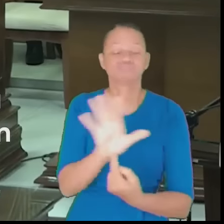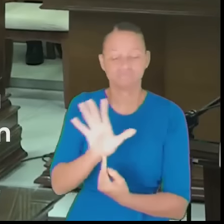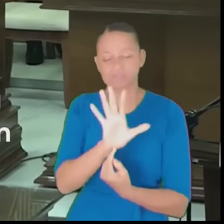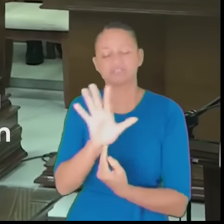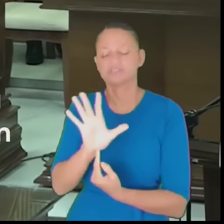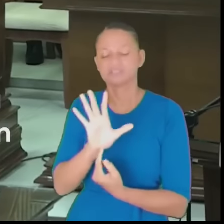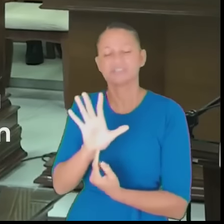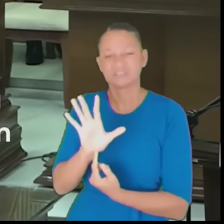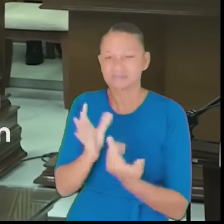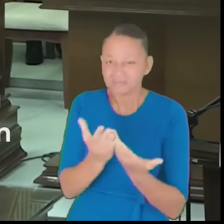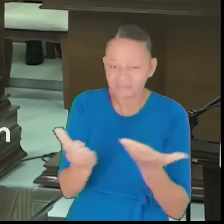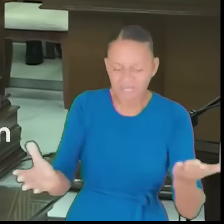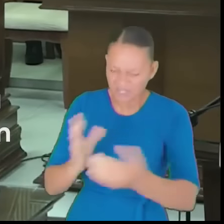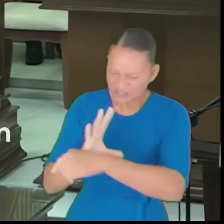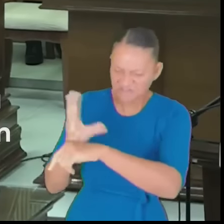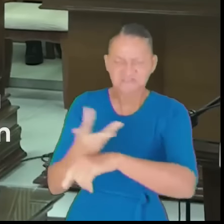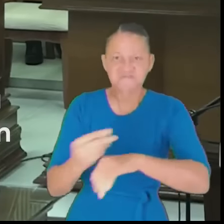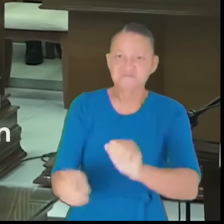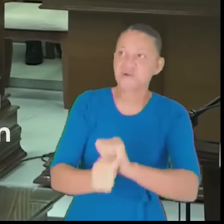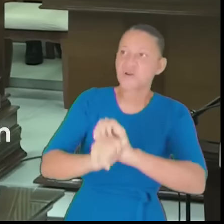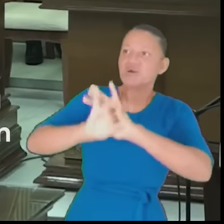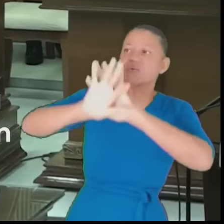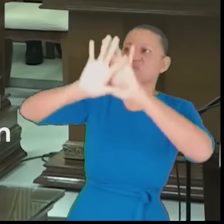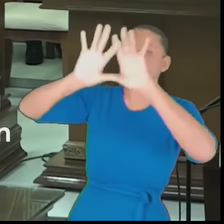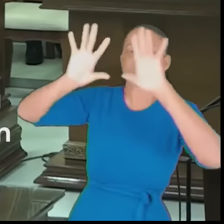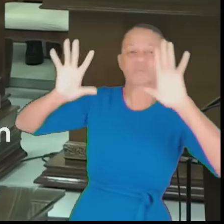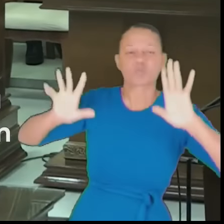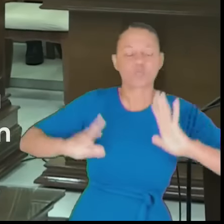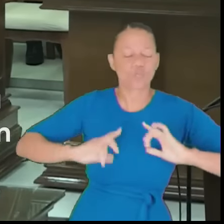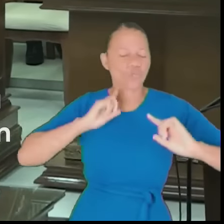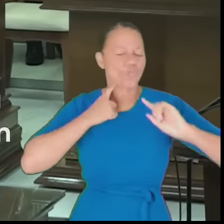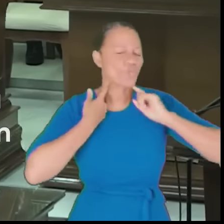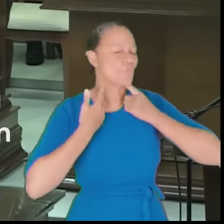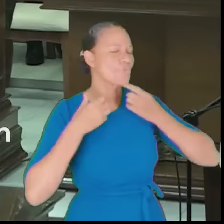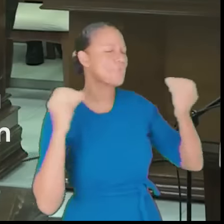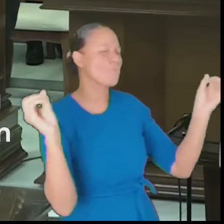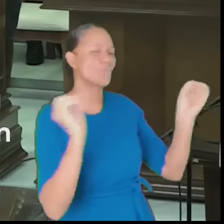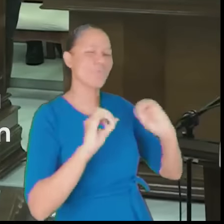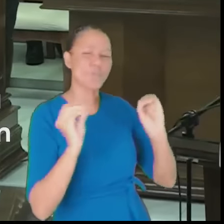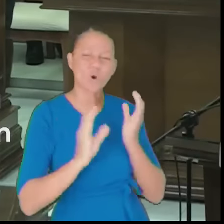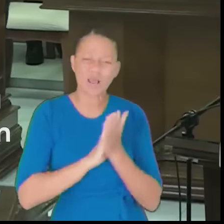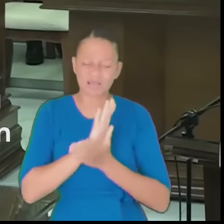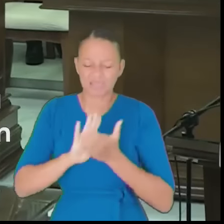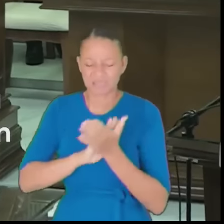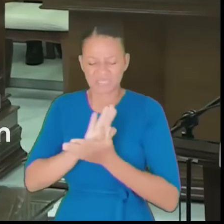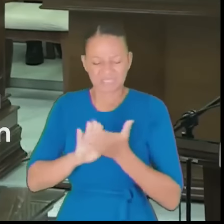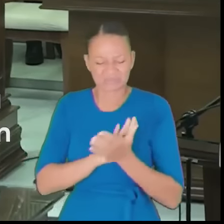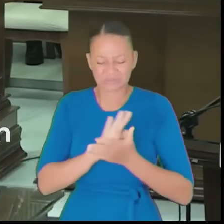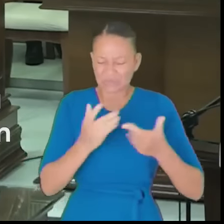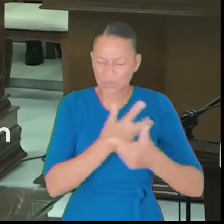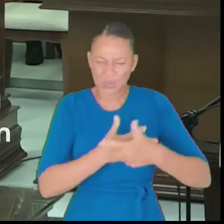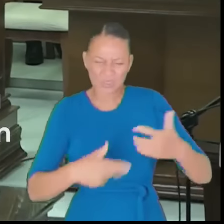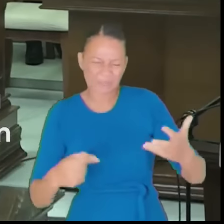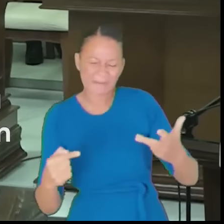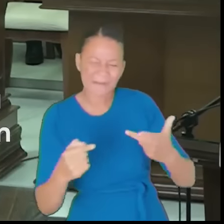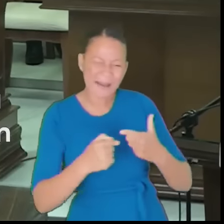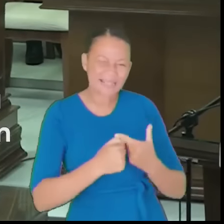mesmo igreja gloriosa, sem mácula, nem ruga, nem coisa